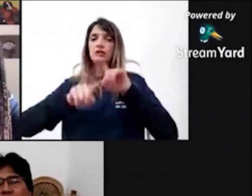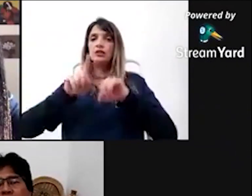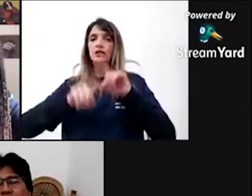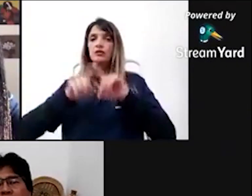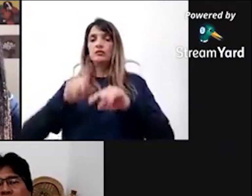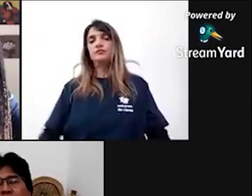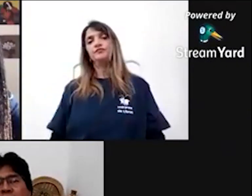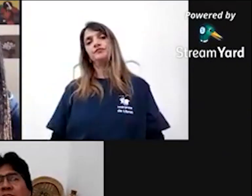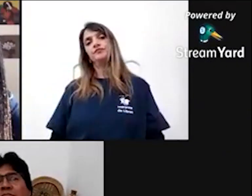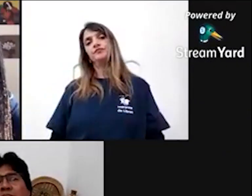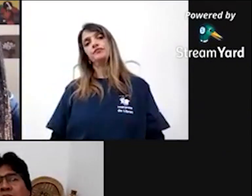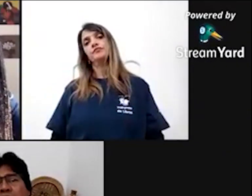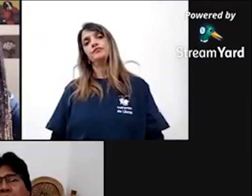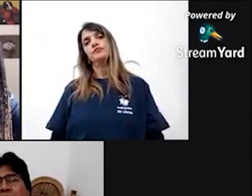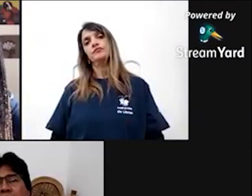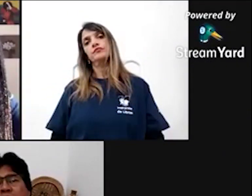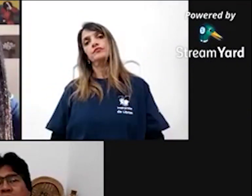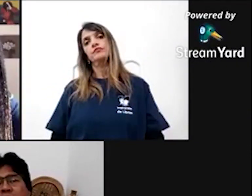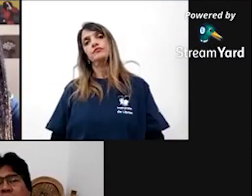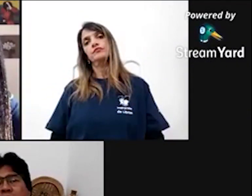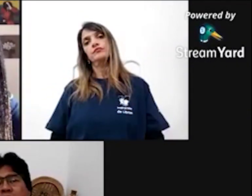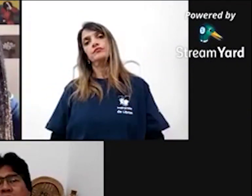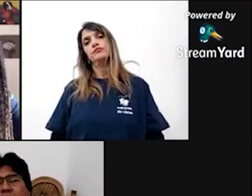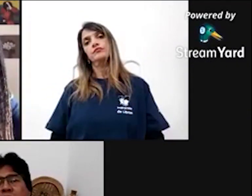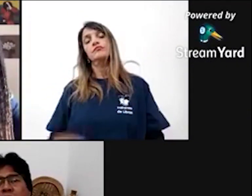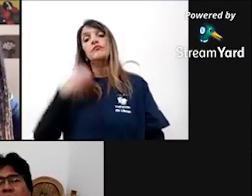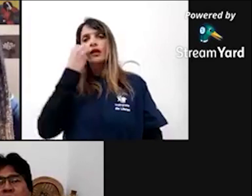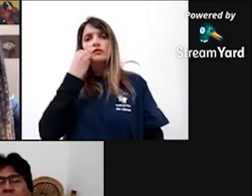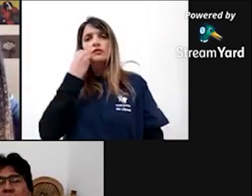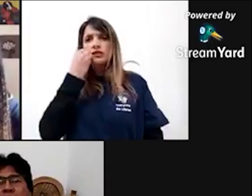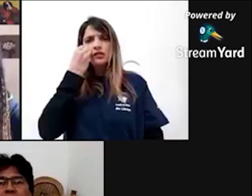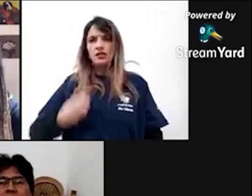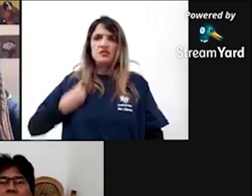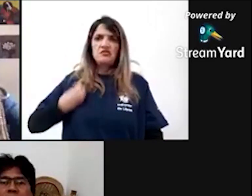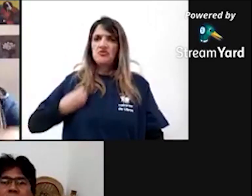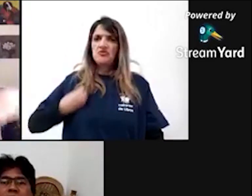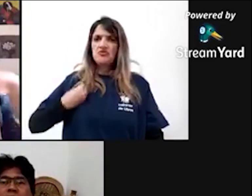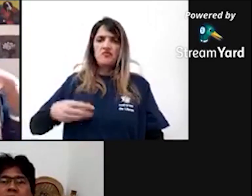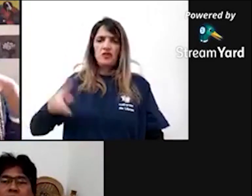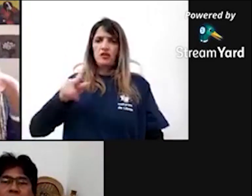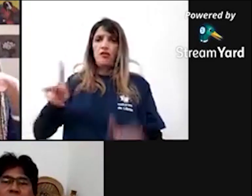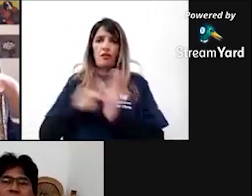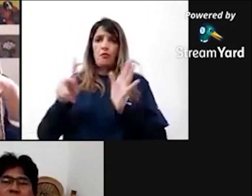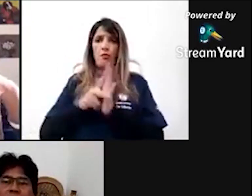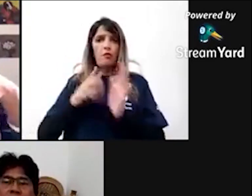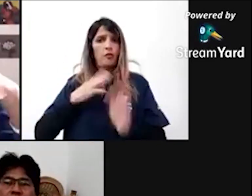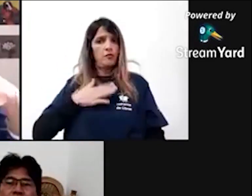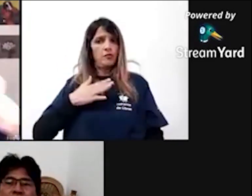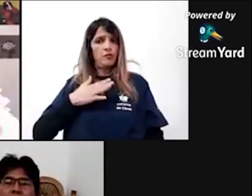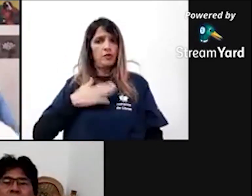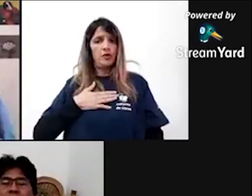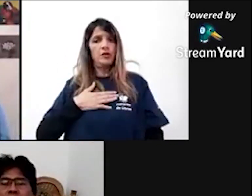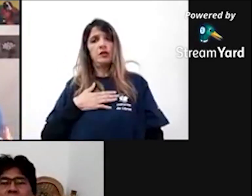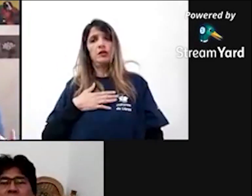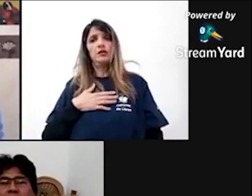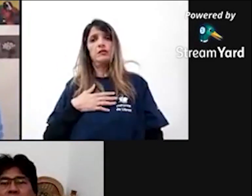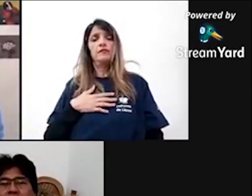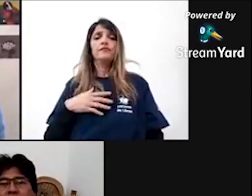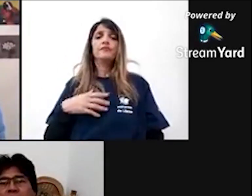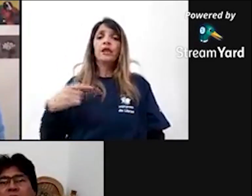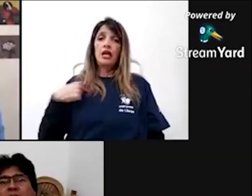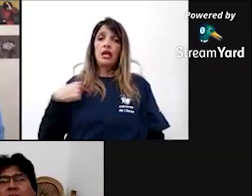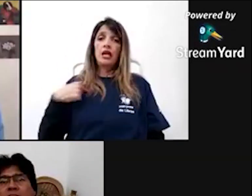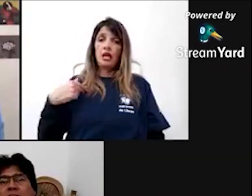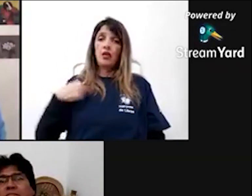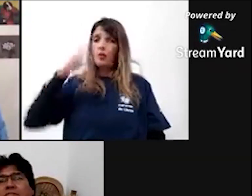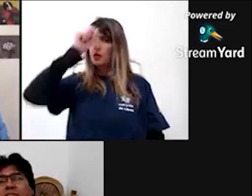mas ele passa muito pelas nossas próprias experiências pessoais. Uma das coisas que eu aprendi ao longo desse meu processo de